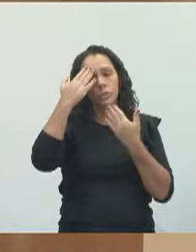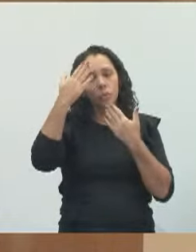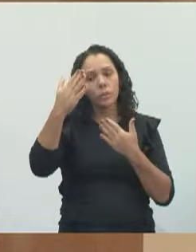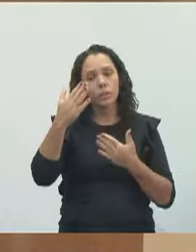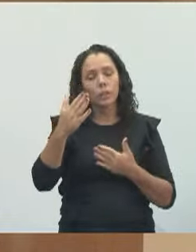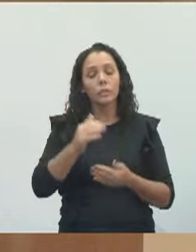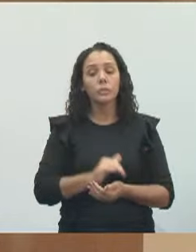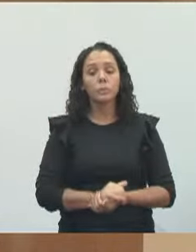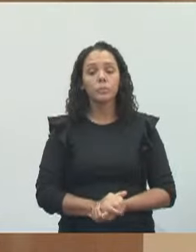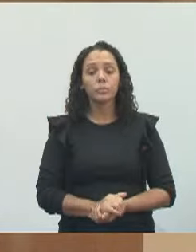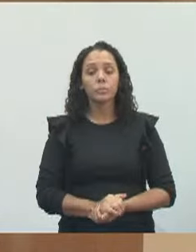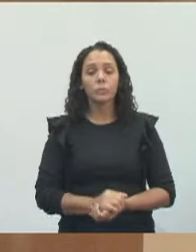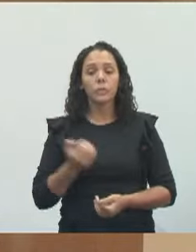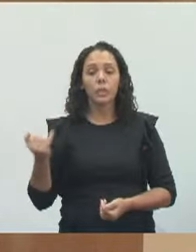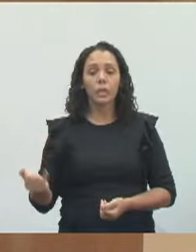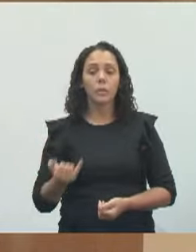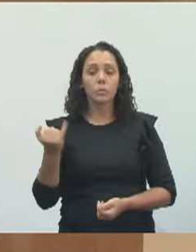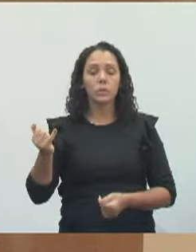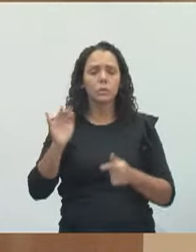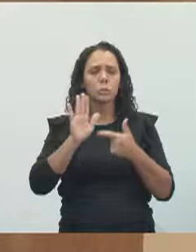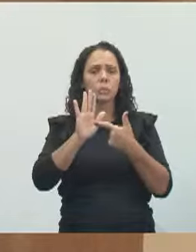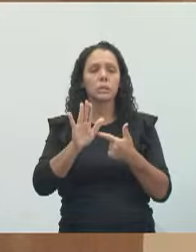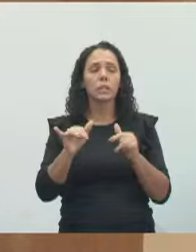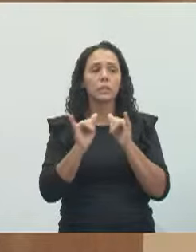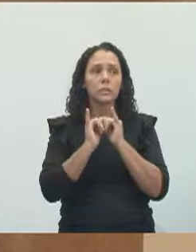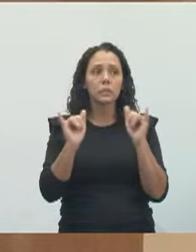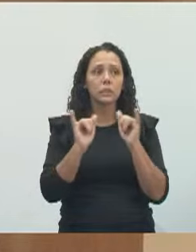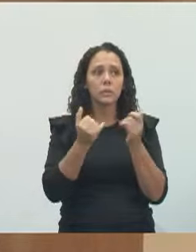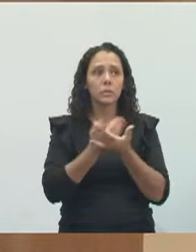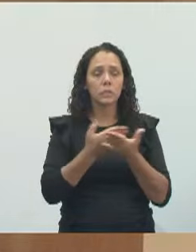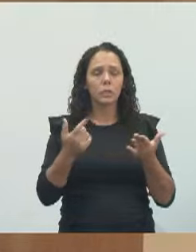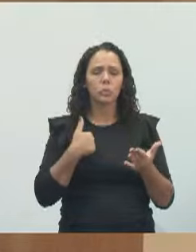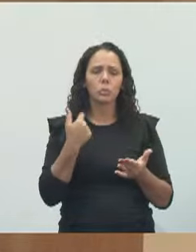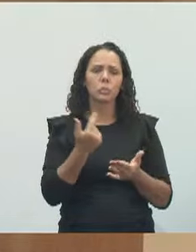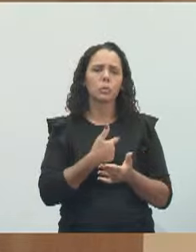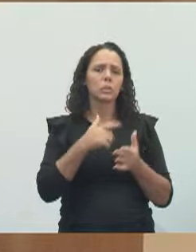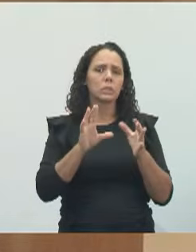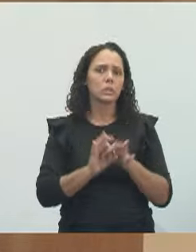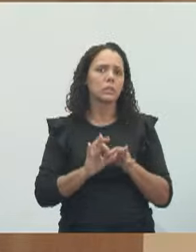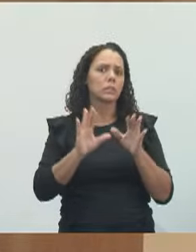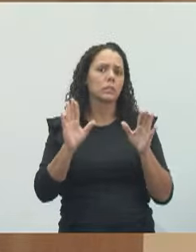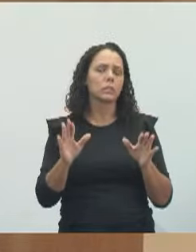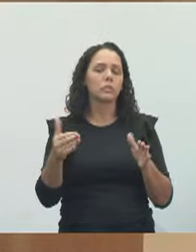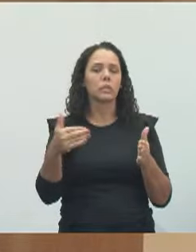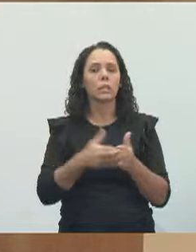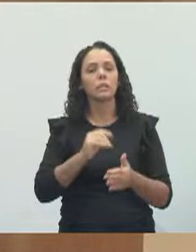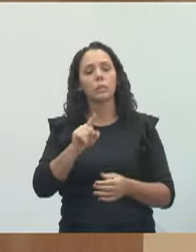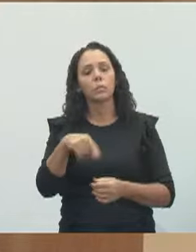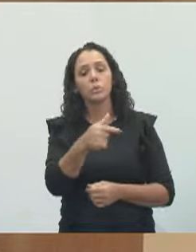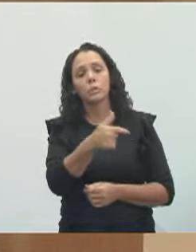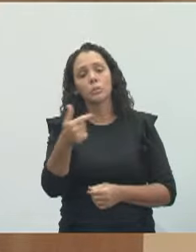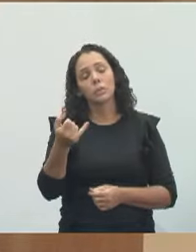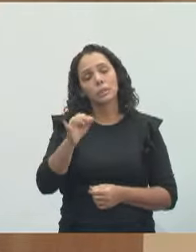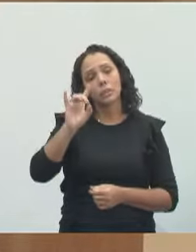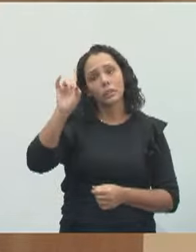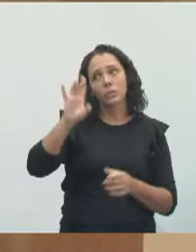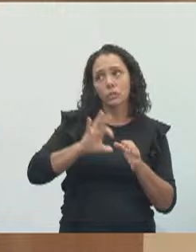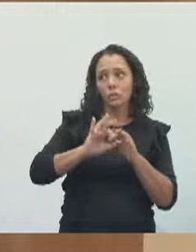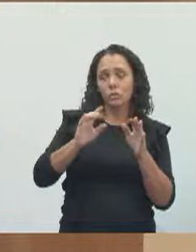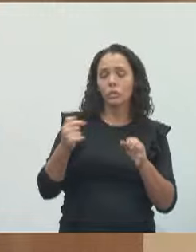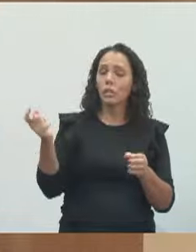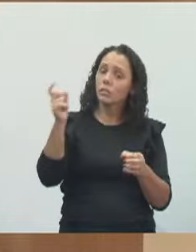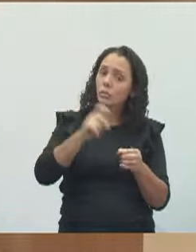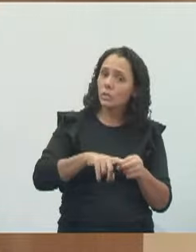segundos, mas é importantíssimo. E dizer a você, estamos à disposição no nosso gabinete, até a semana que vem, Deus assim permitir, aqui